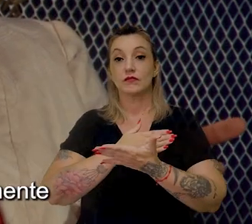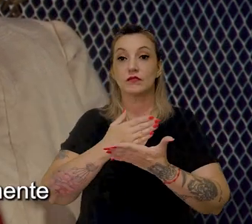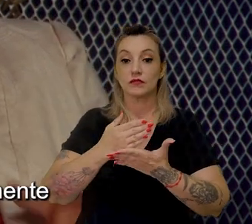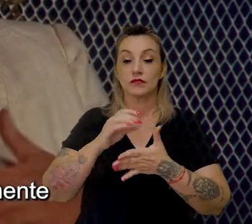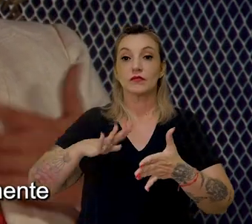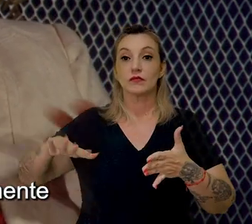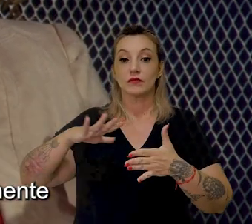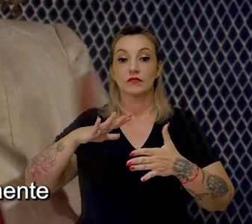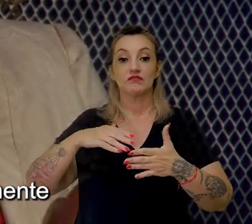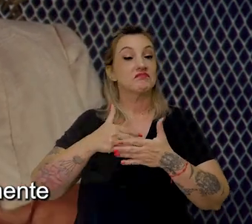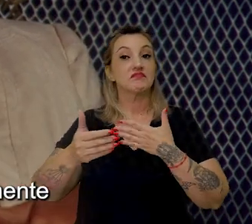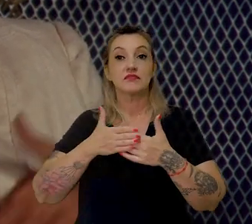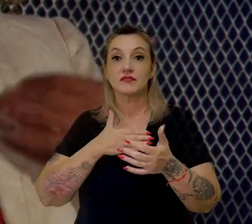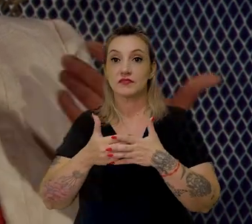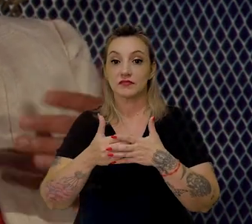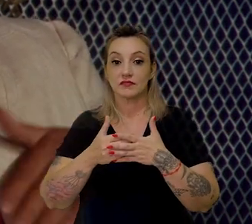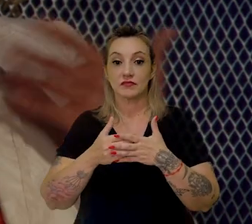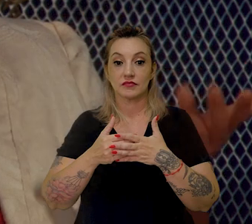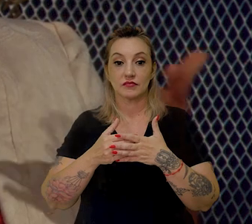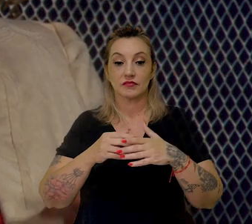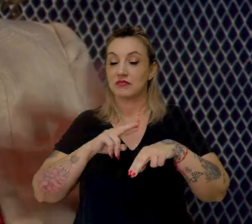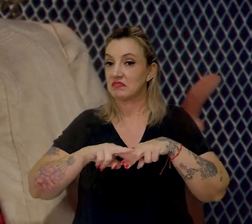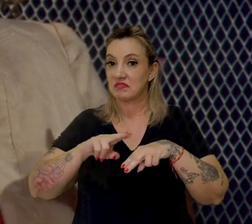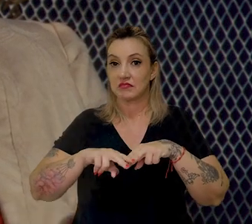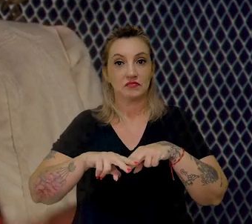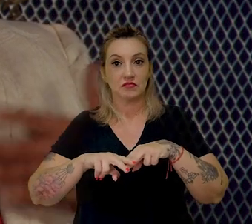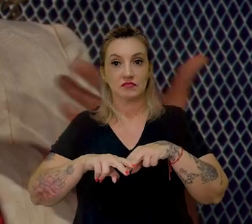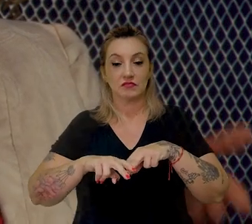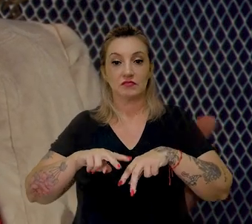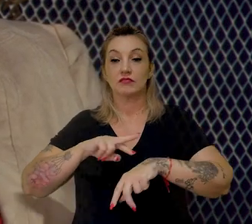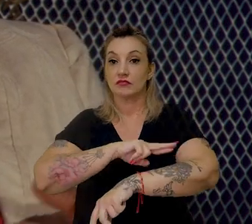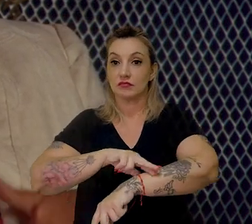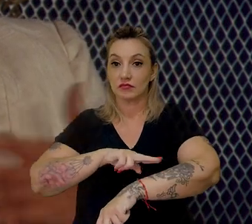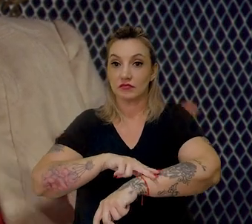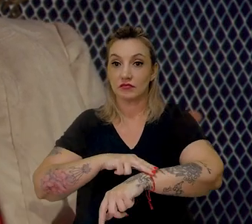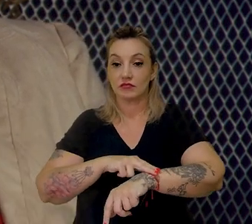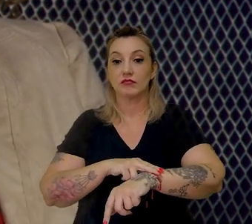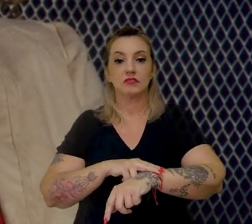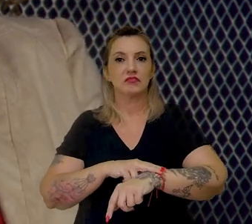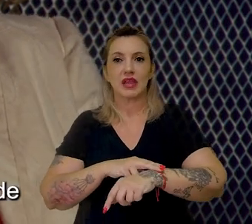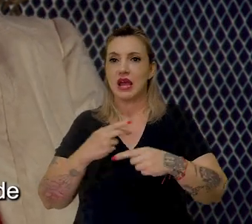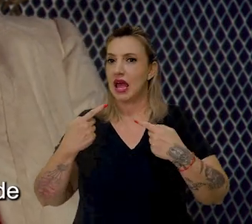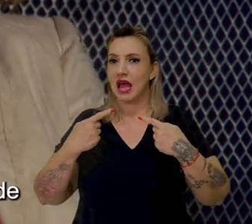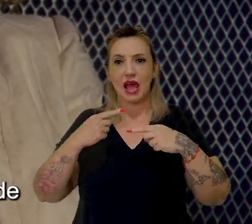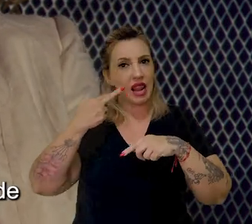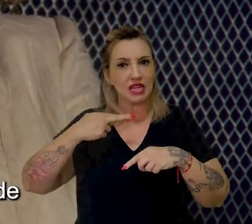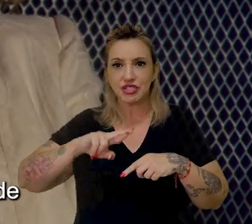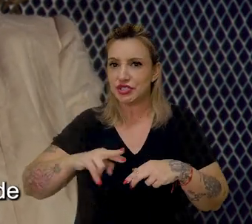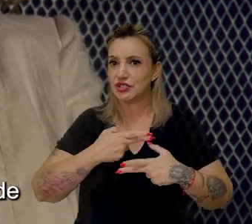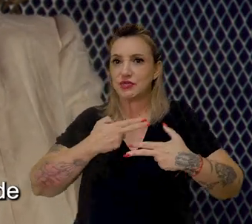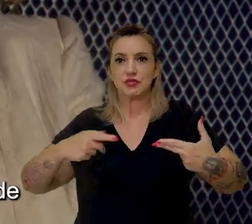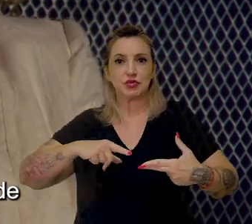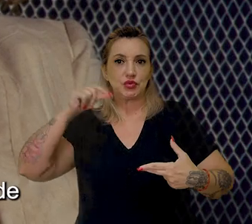das cidades independentemente de de raça gênero orientação sexual religião então de fato